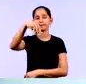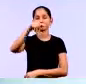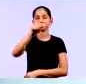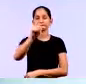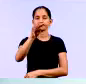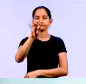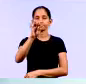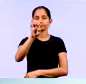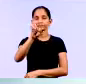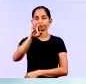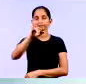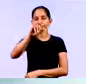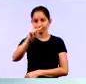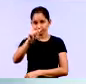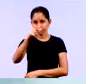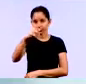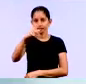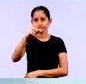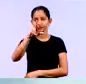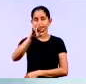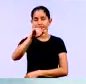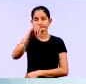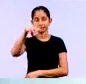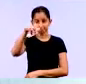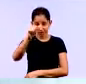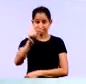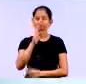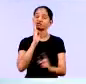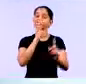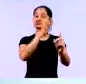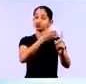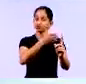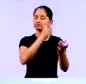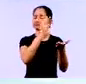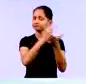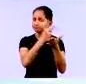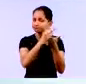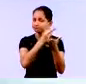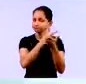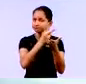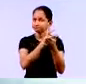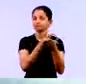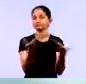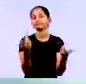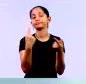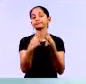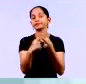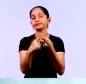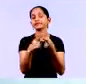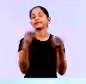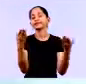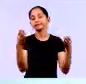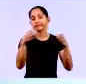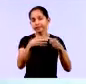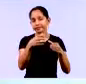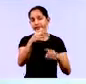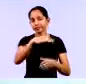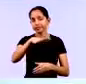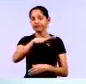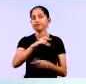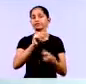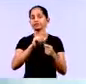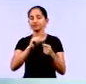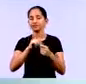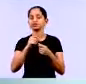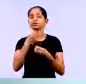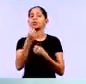custo direto. Então, nesta peça, tá? Nessa peça orçamentária, nós vamos tratar de estabelecer